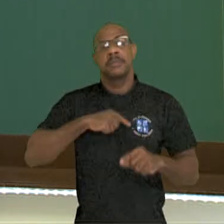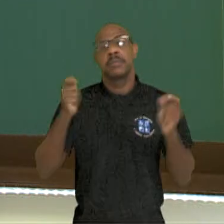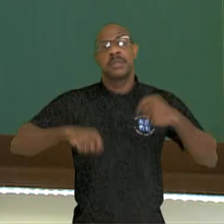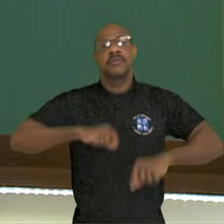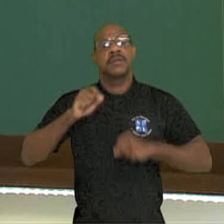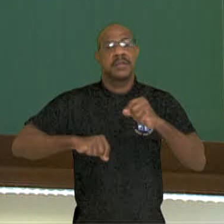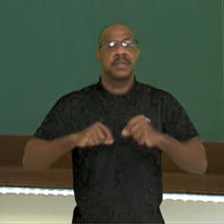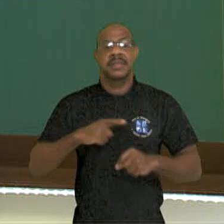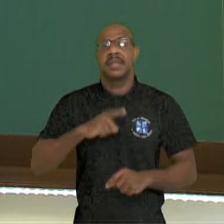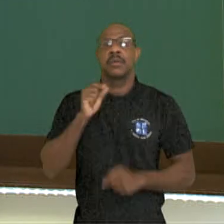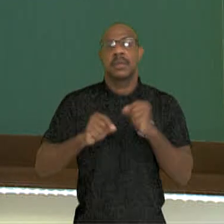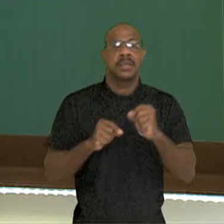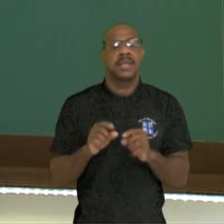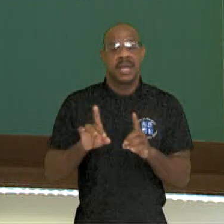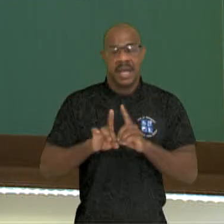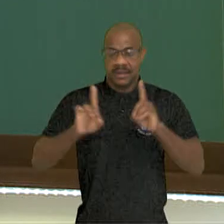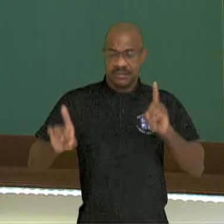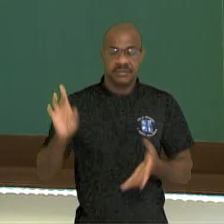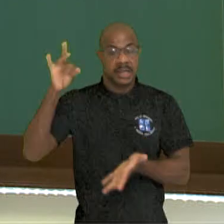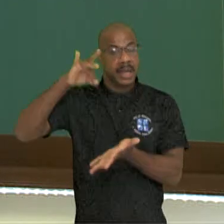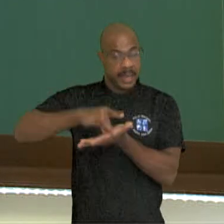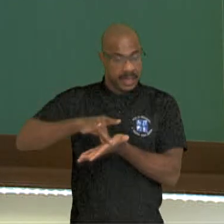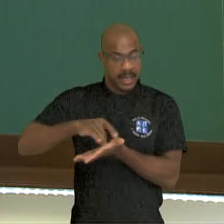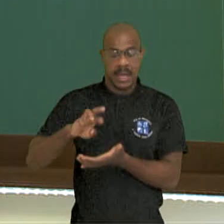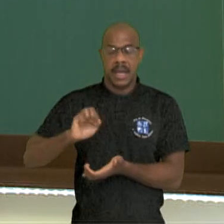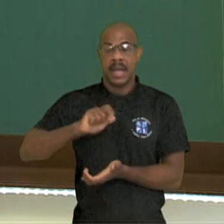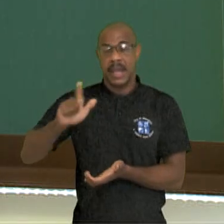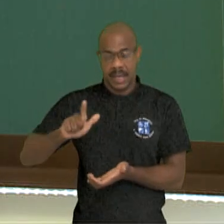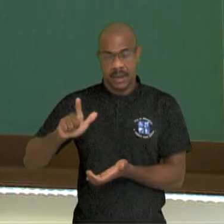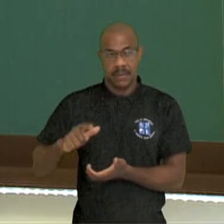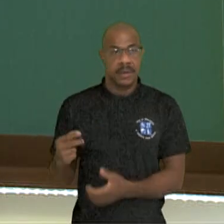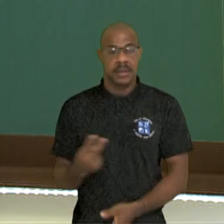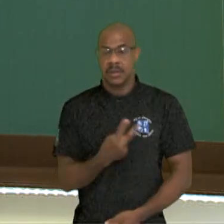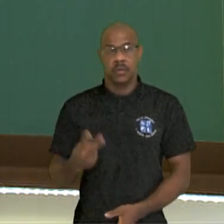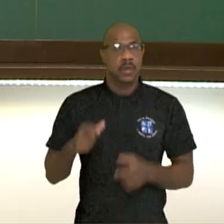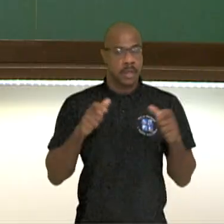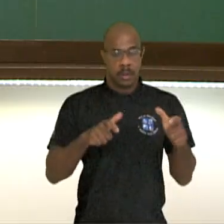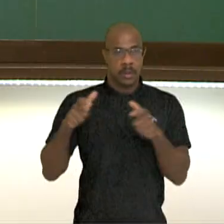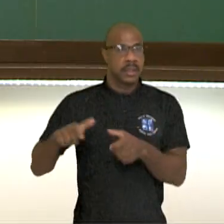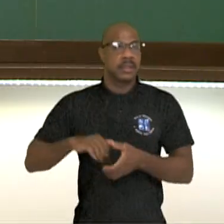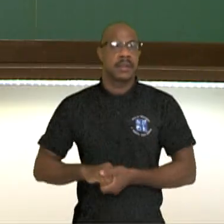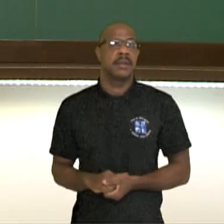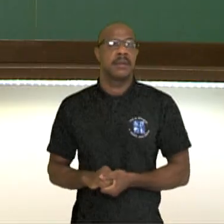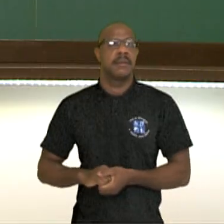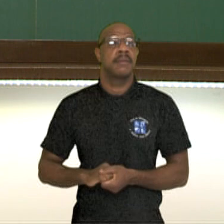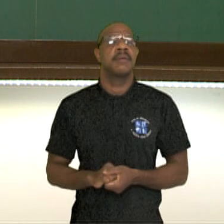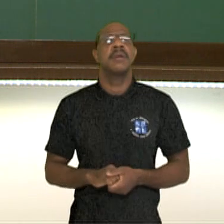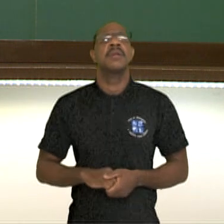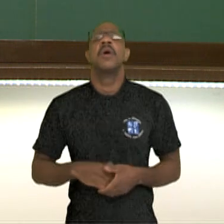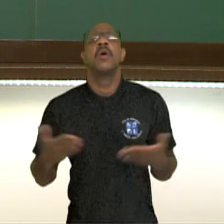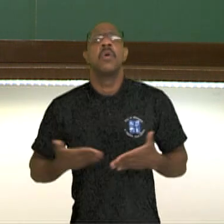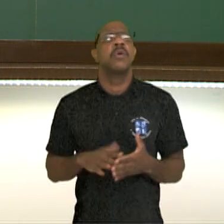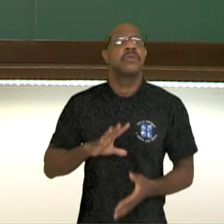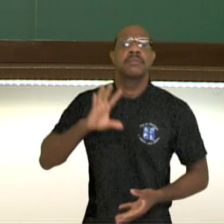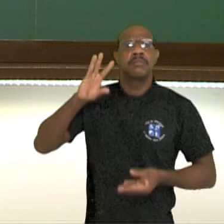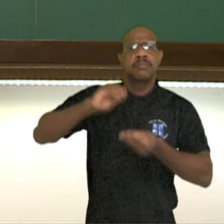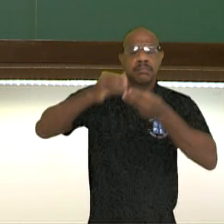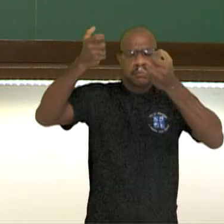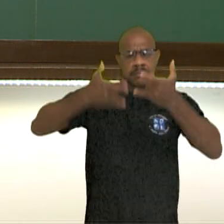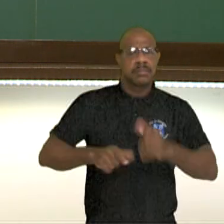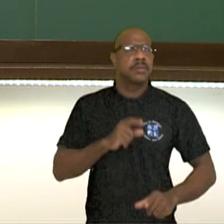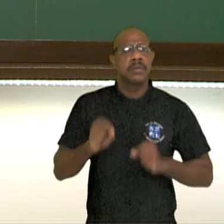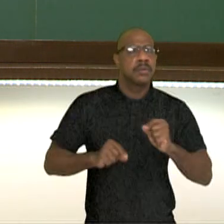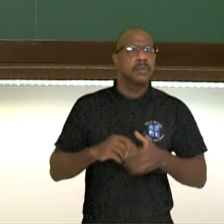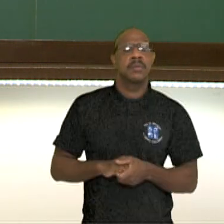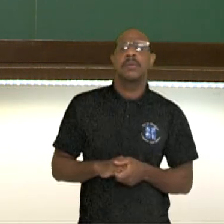possível obter a distância real entre as duas localidades. E o que a gente falou nessa nossa aula de hoje?